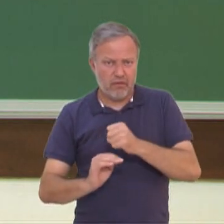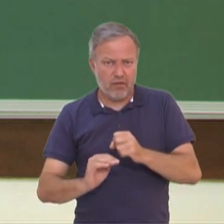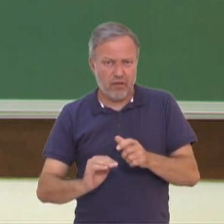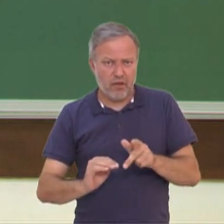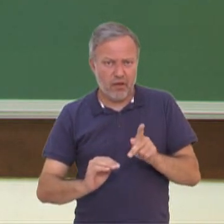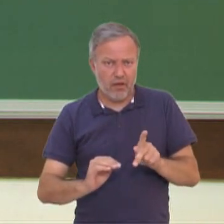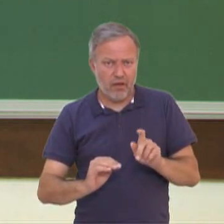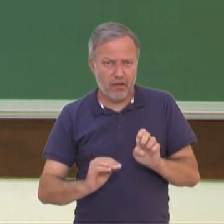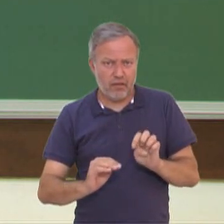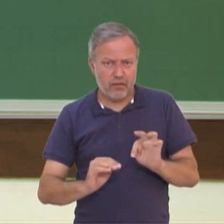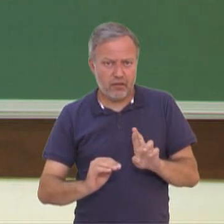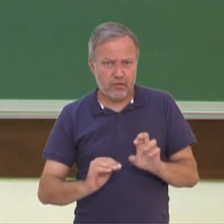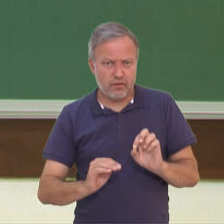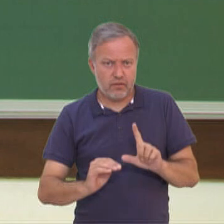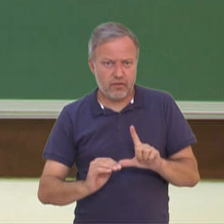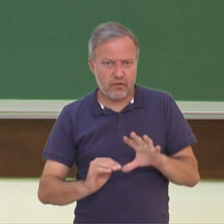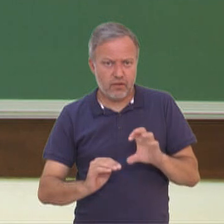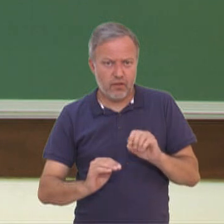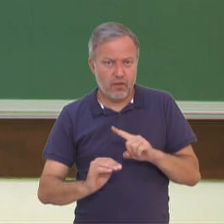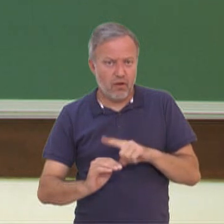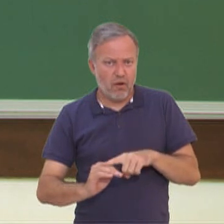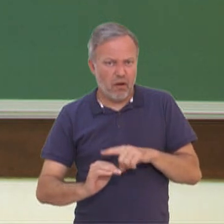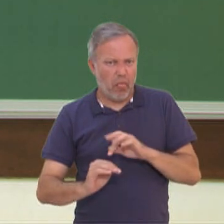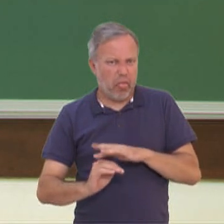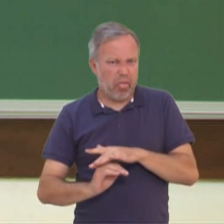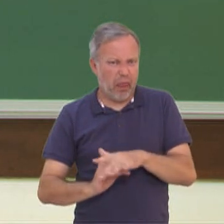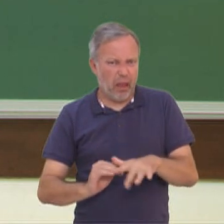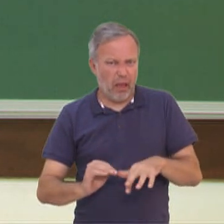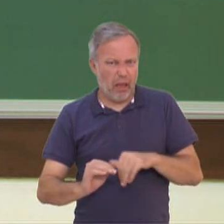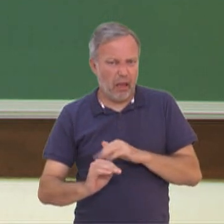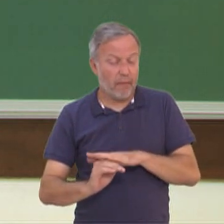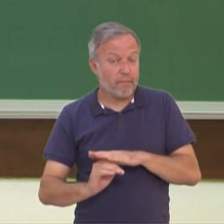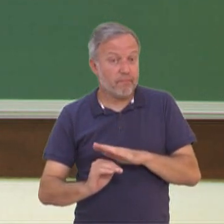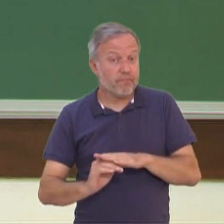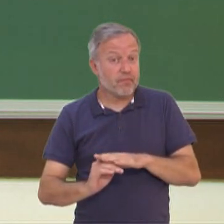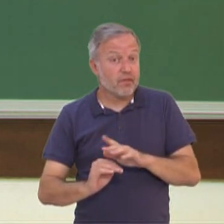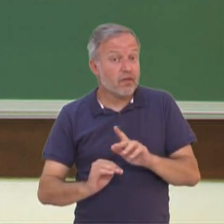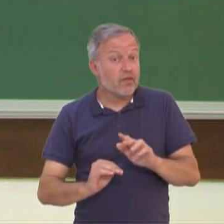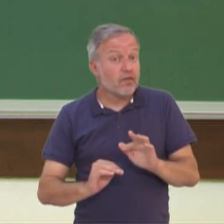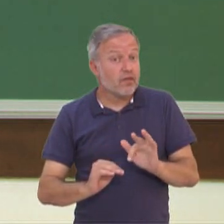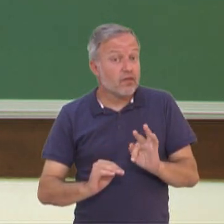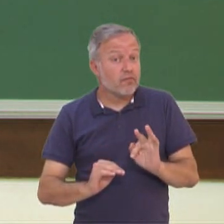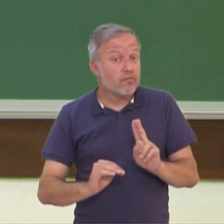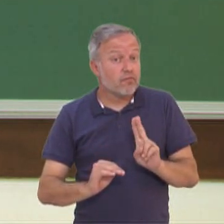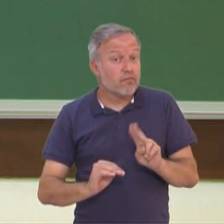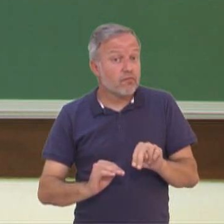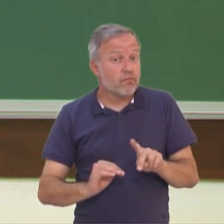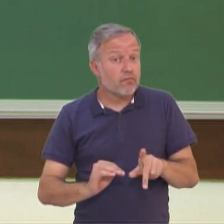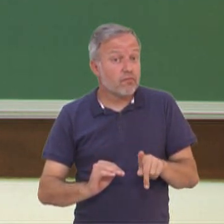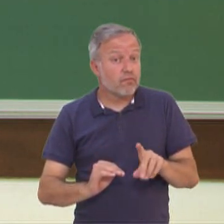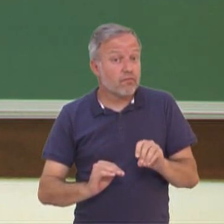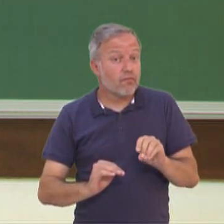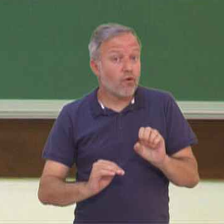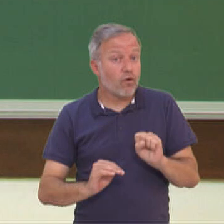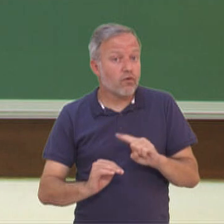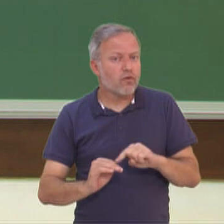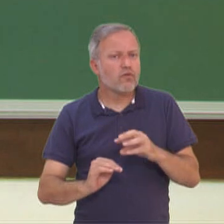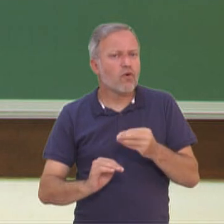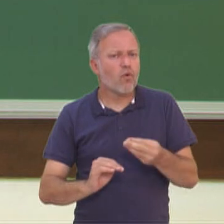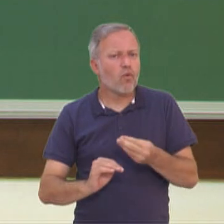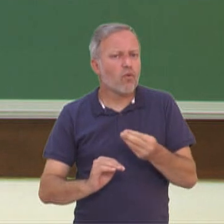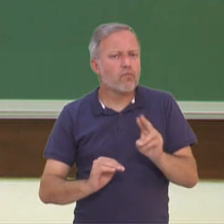degradação. Que virtudes os fungos têm, que são muito parecidas essas virtudes com a de algumas bactérias, que eles podem